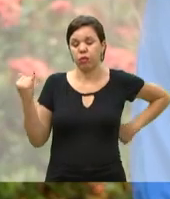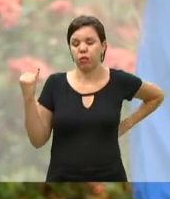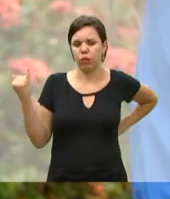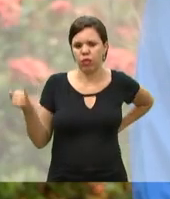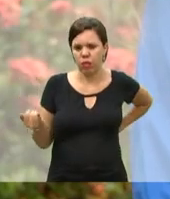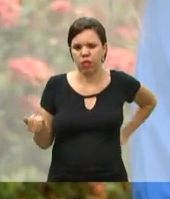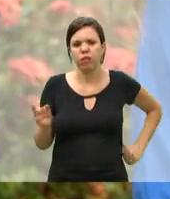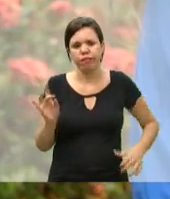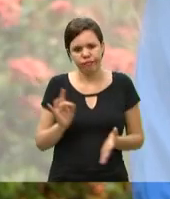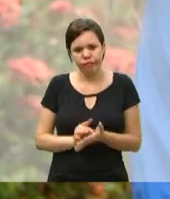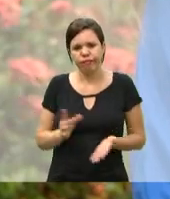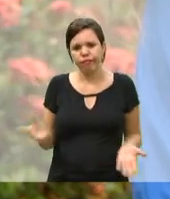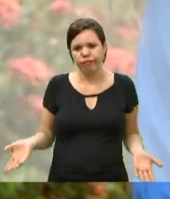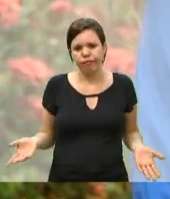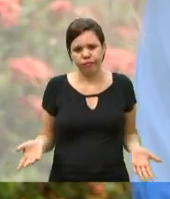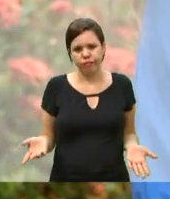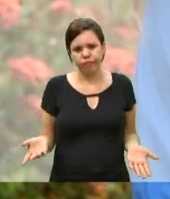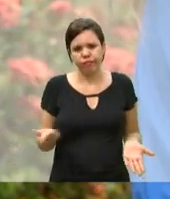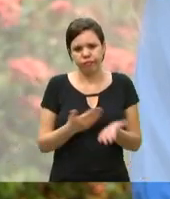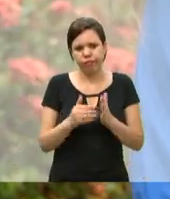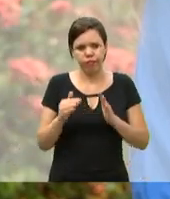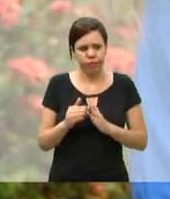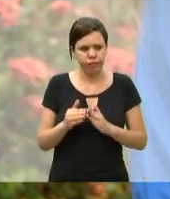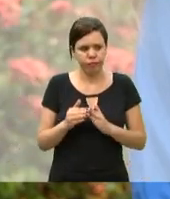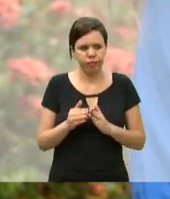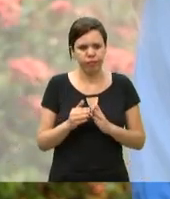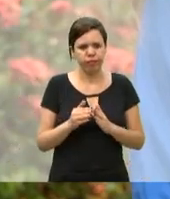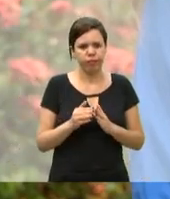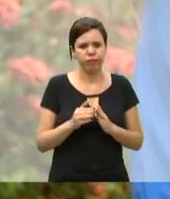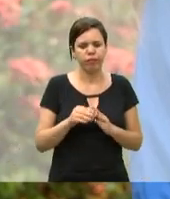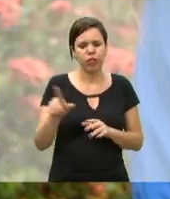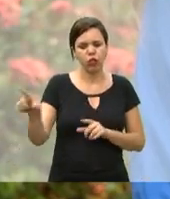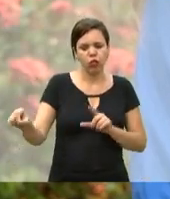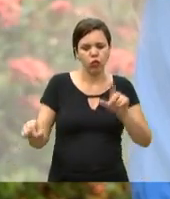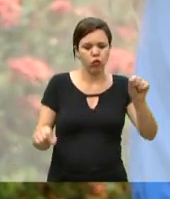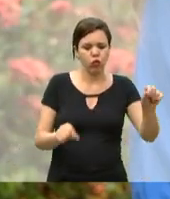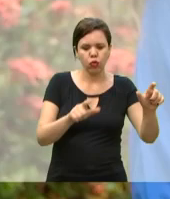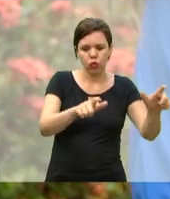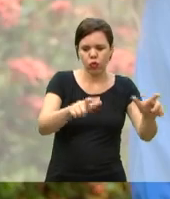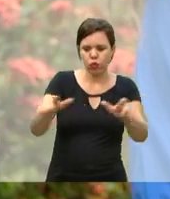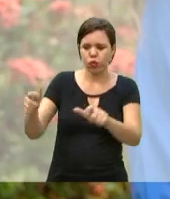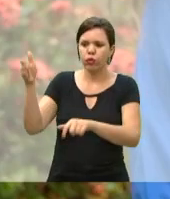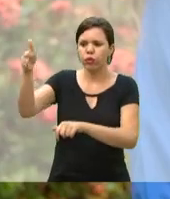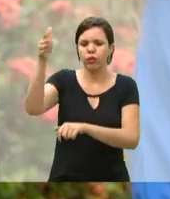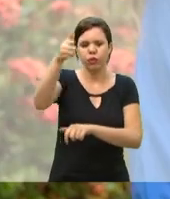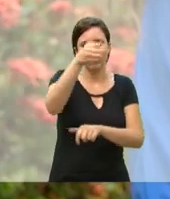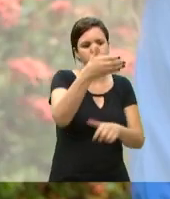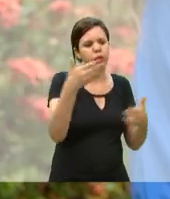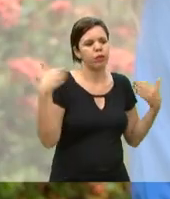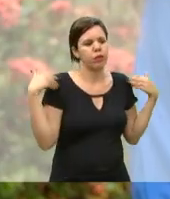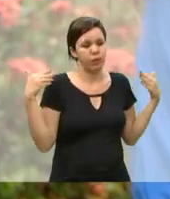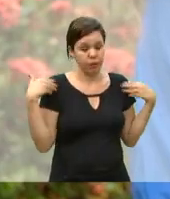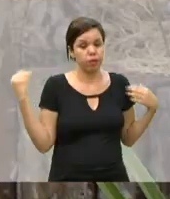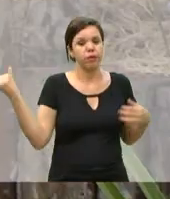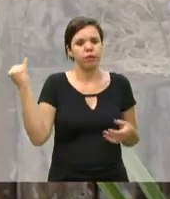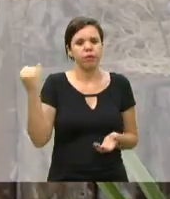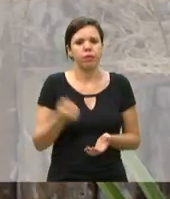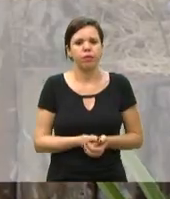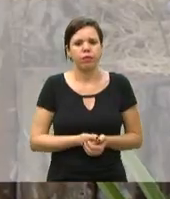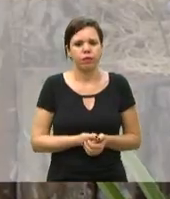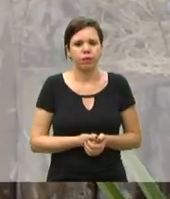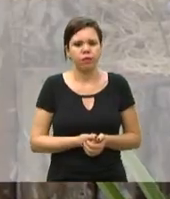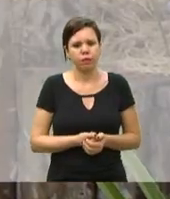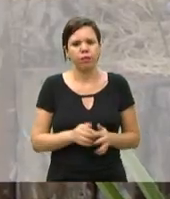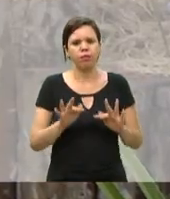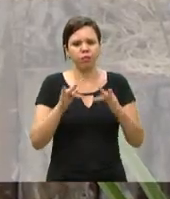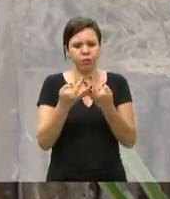importância realmente, até na escolha do lugar de ir passear, fica importante. Isso que a